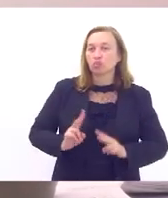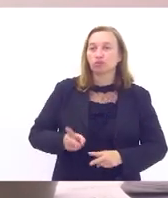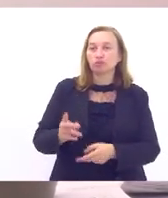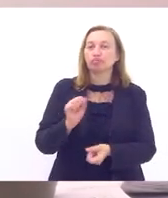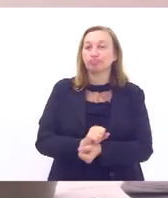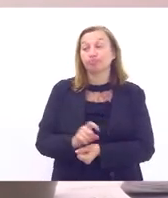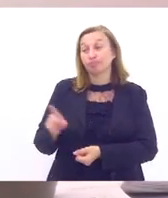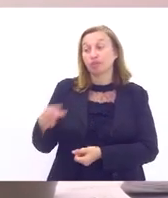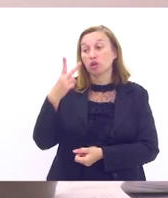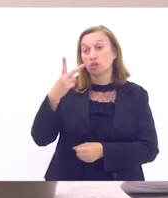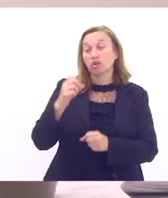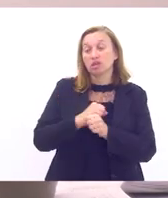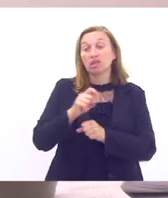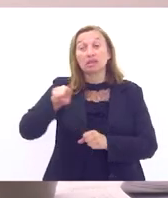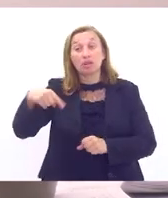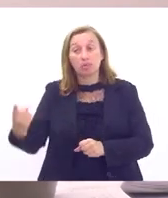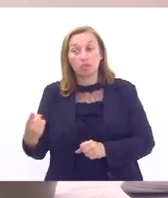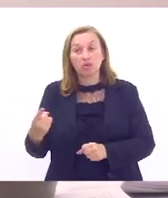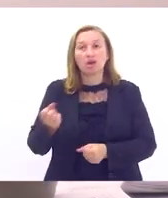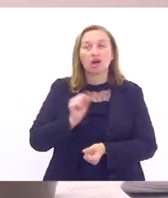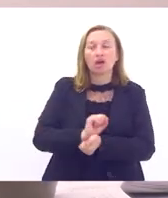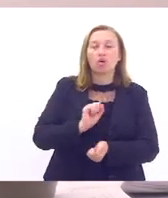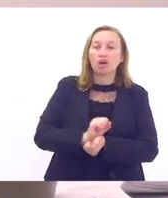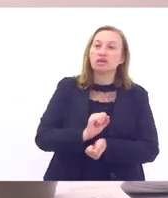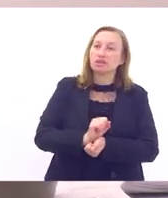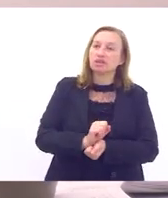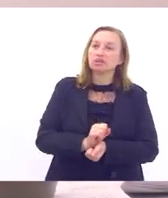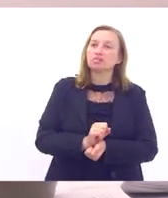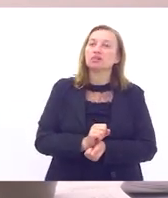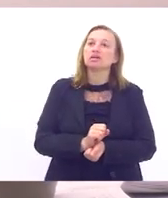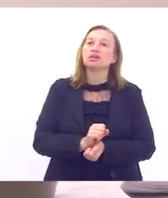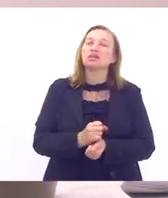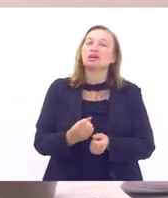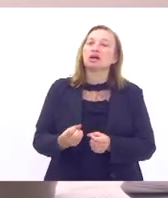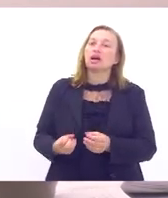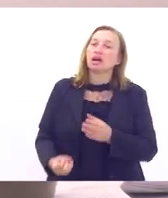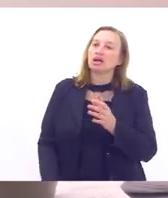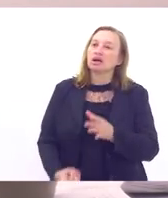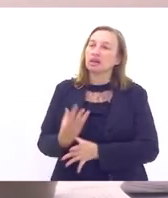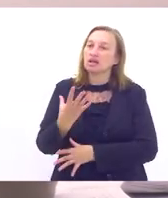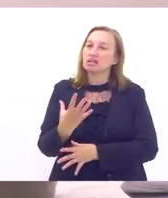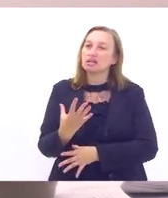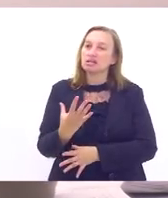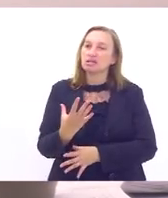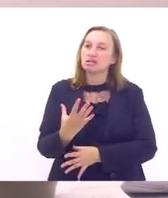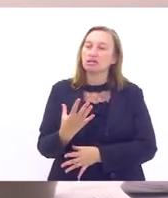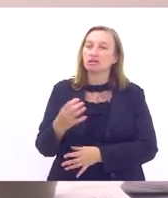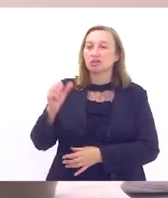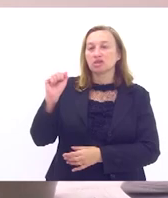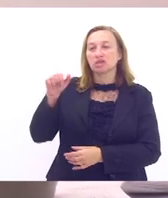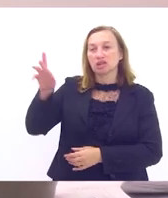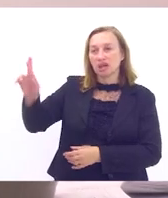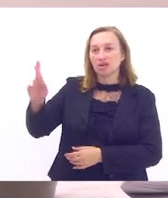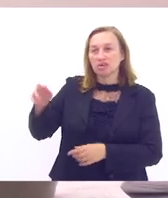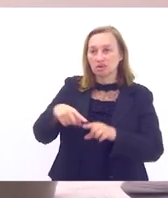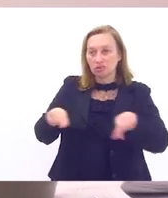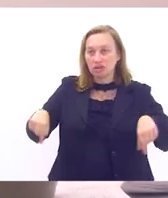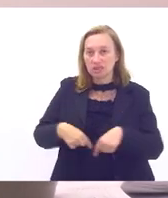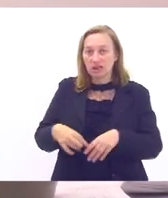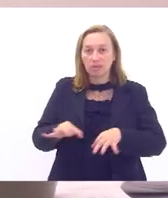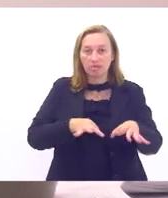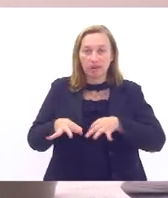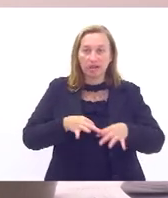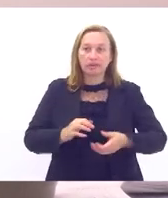parados lá, 2 anos depois, aguardando atualmente a instalação de ar-condicionado numa sala preparada para